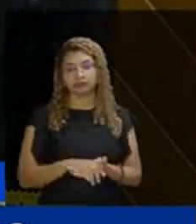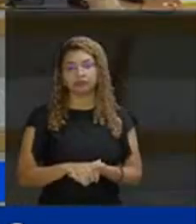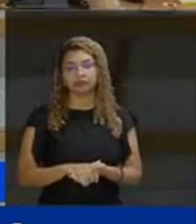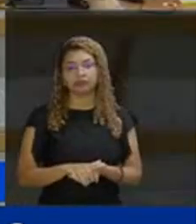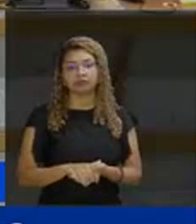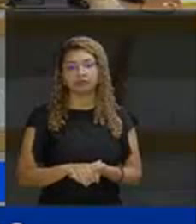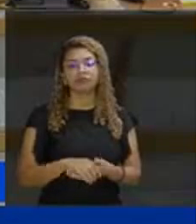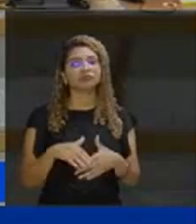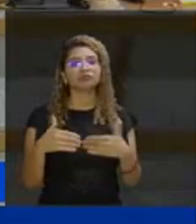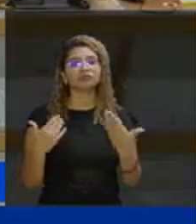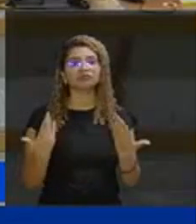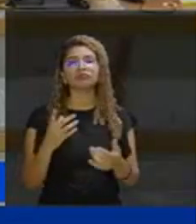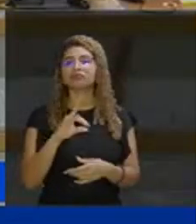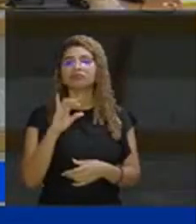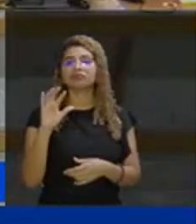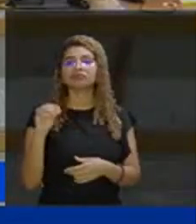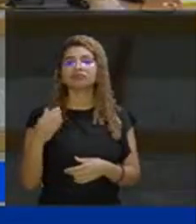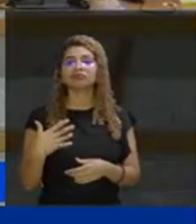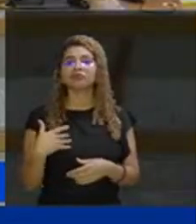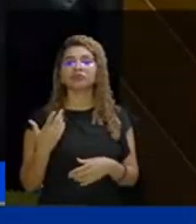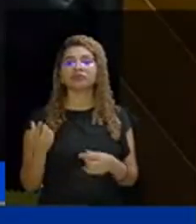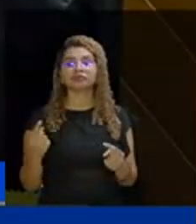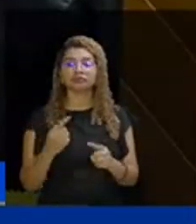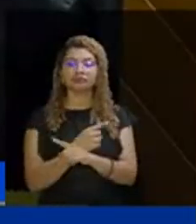quando foi a interposição?